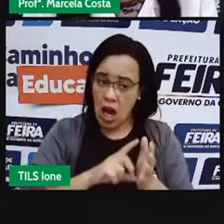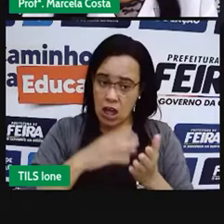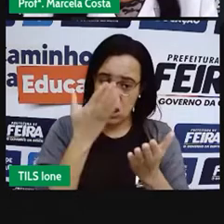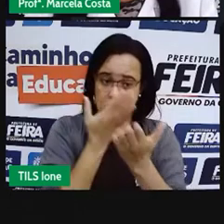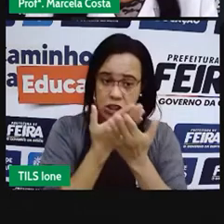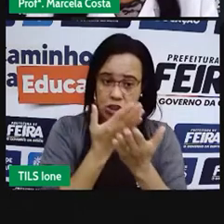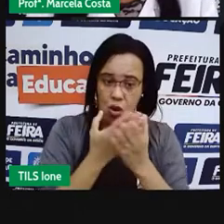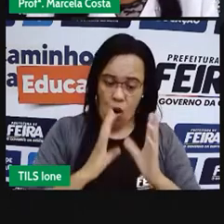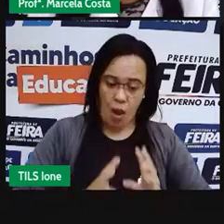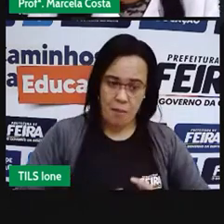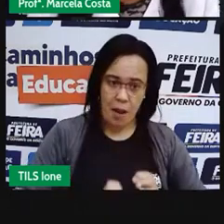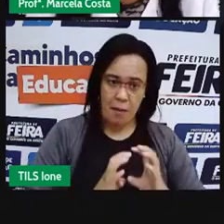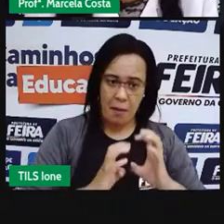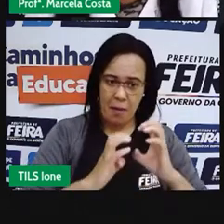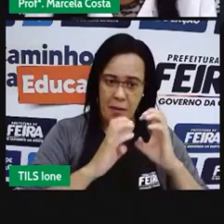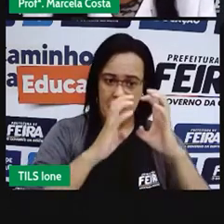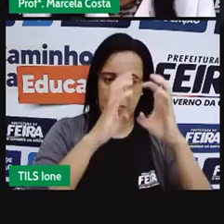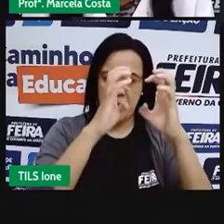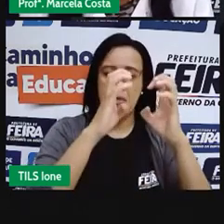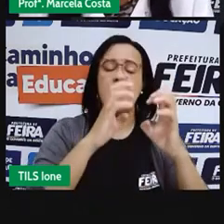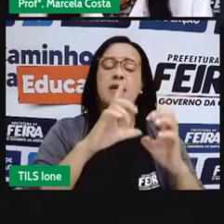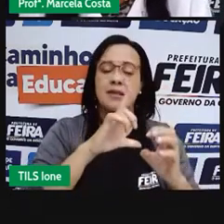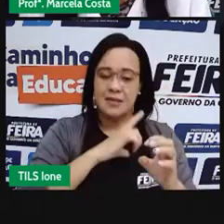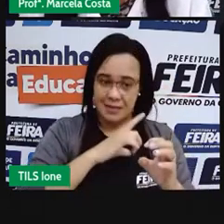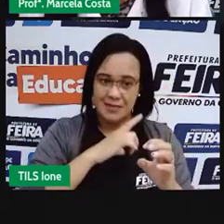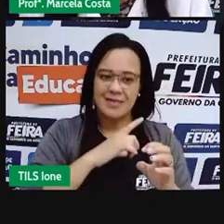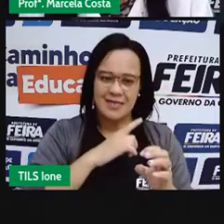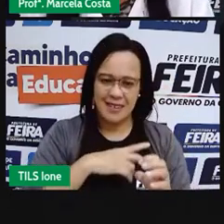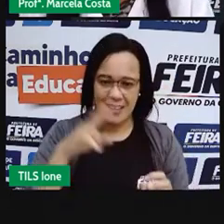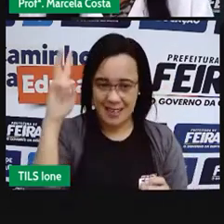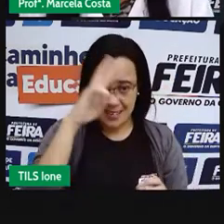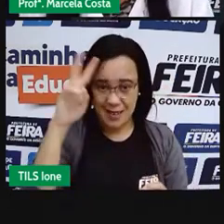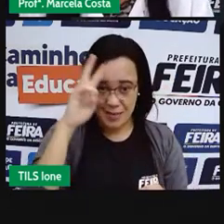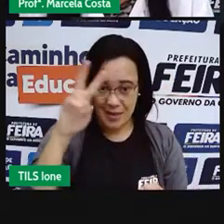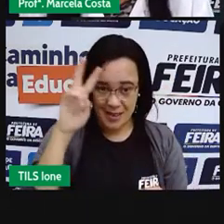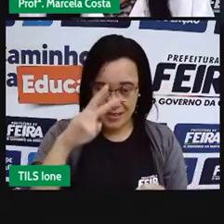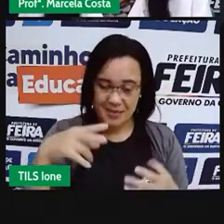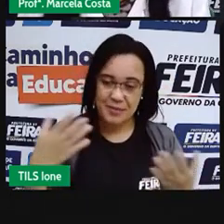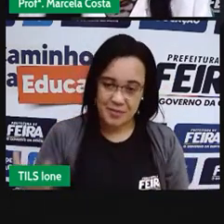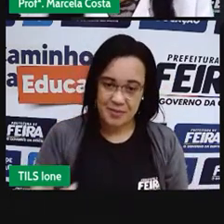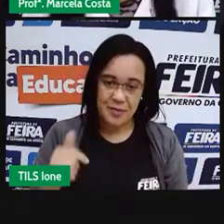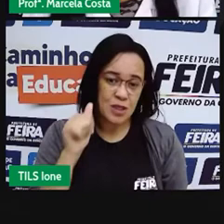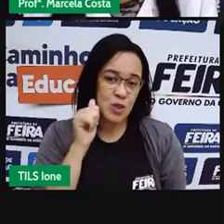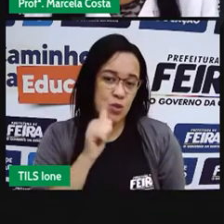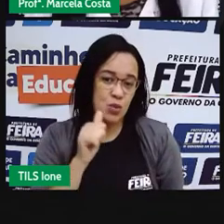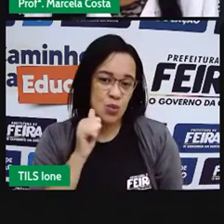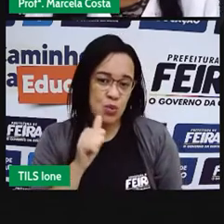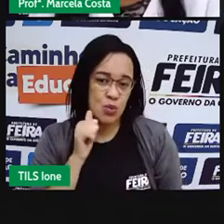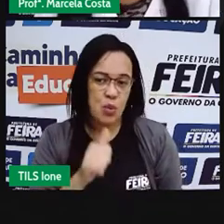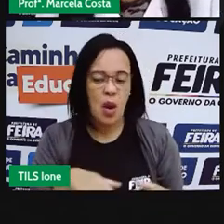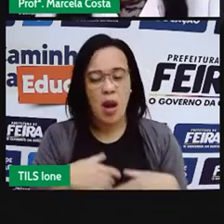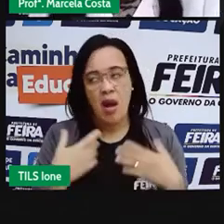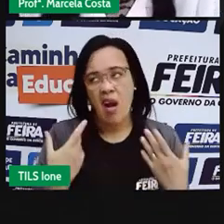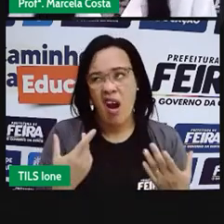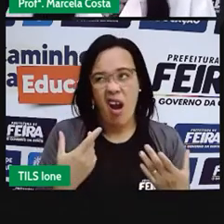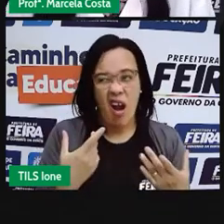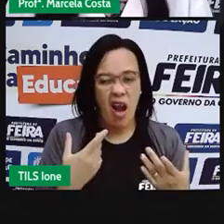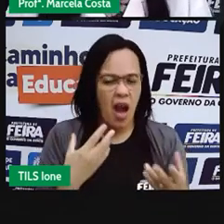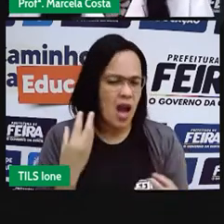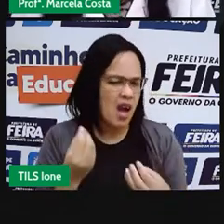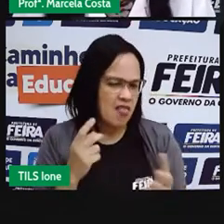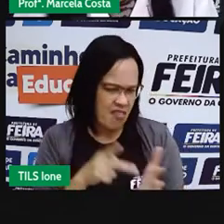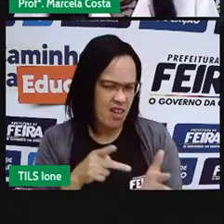colega disse que a Cinderela soltava sim, não é isso? Então foi primeiros acontecimentos